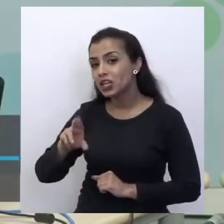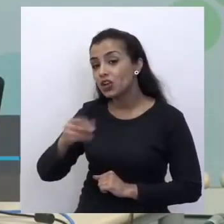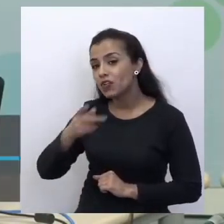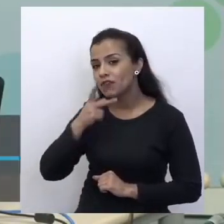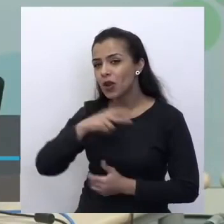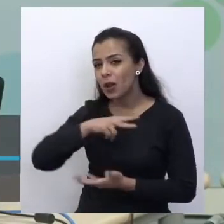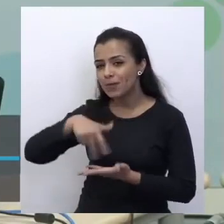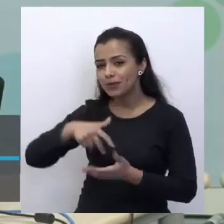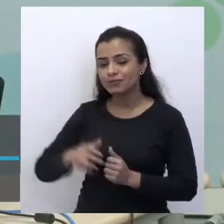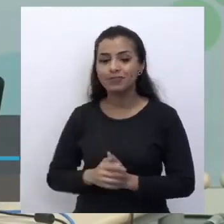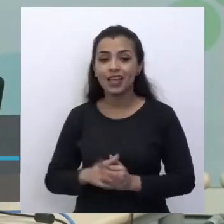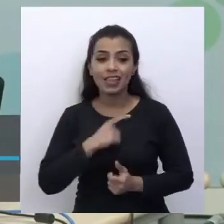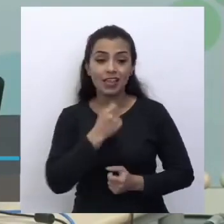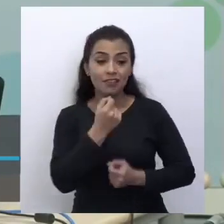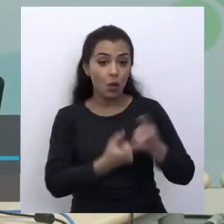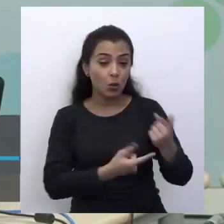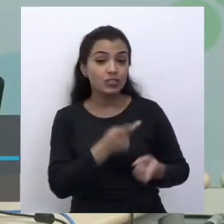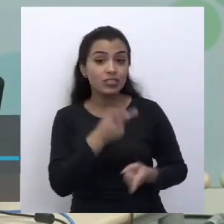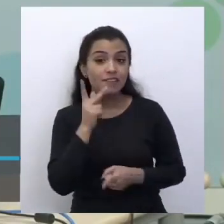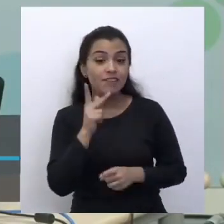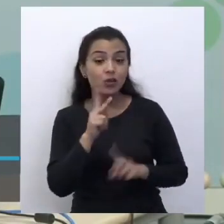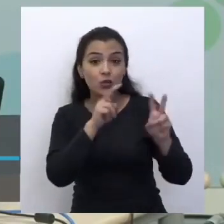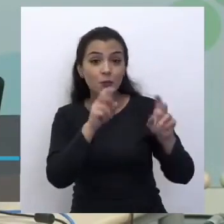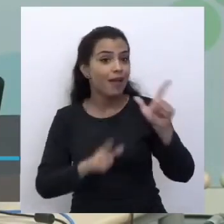incluindo a Ellen, citaram a água.